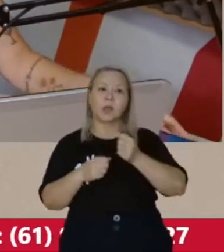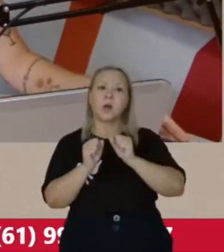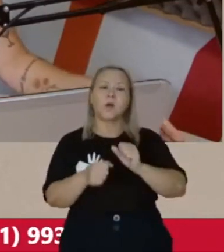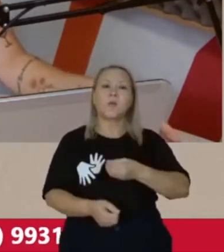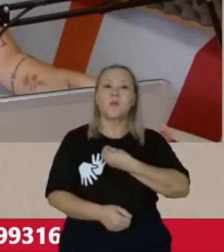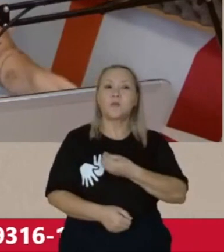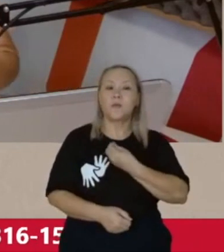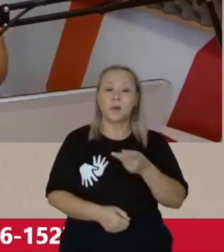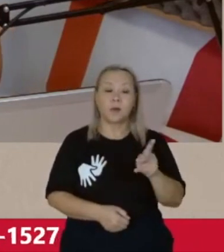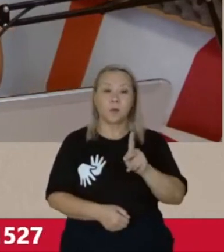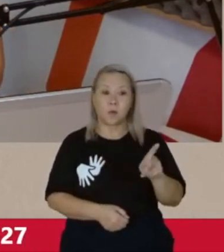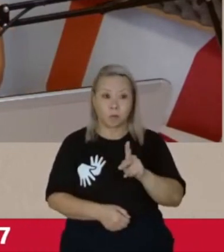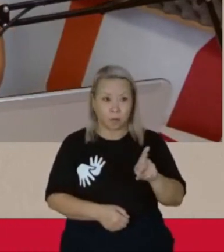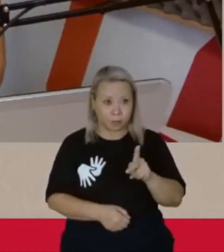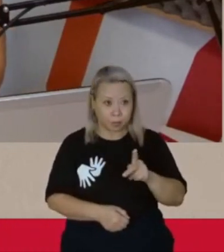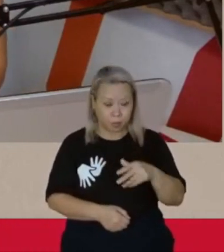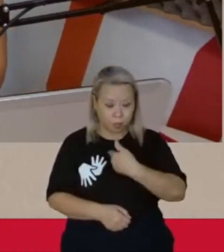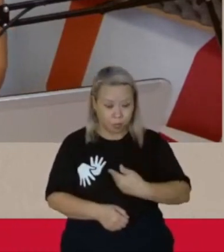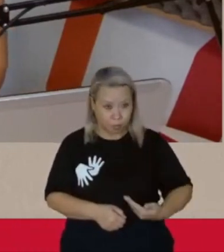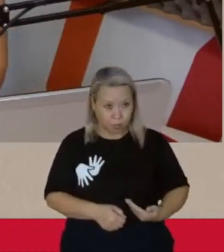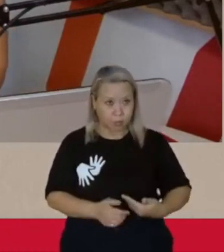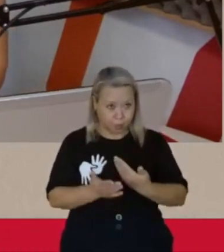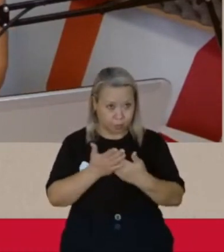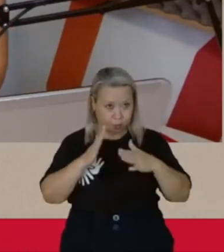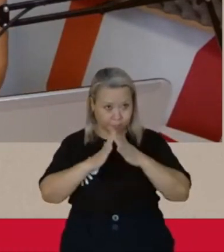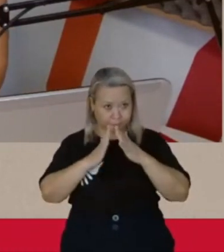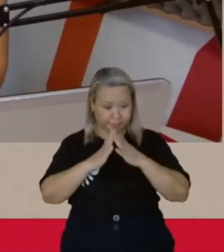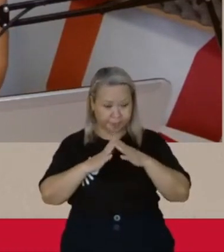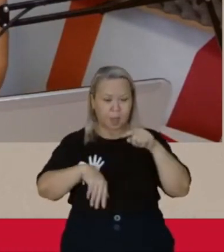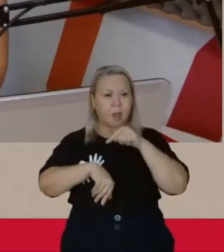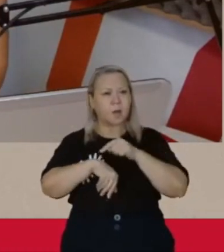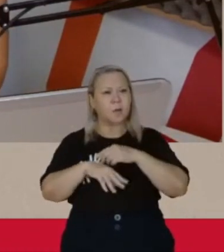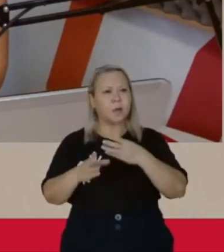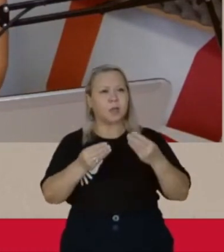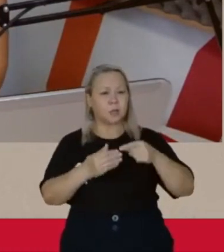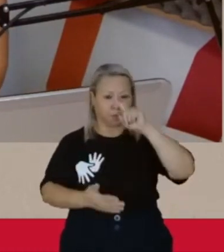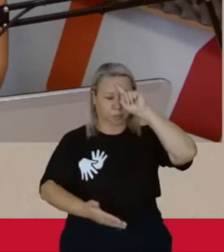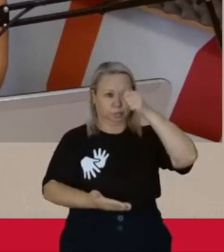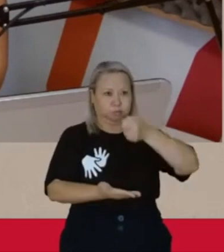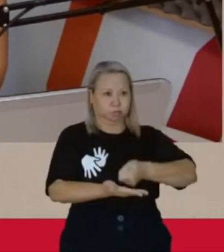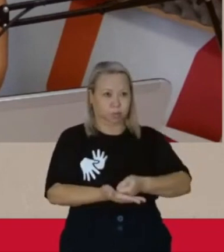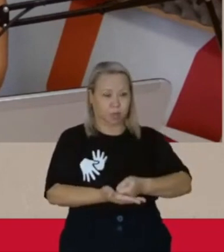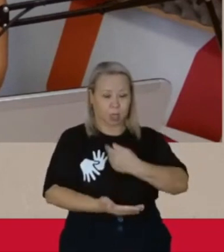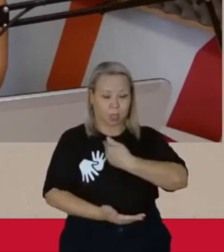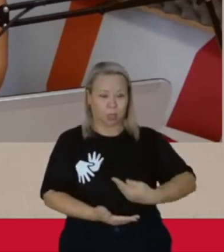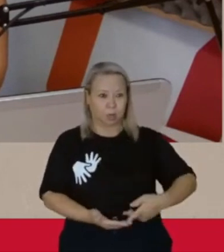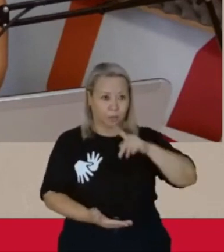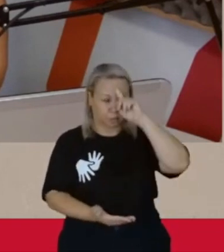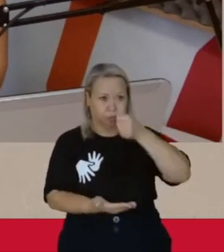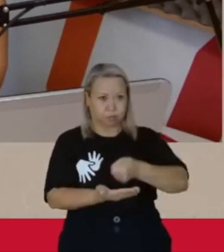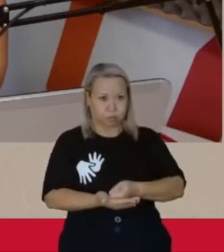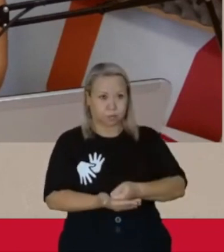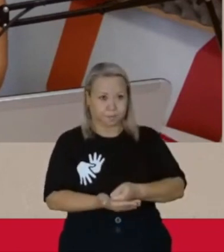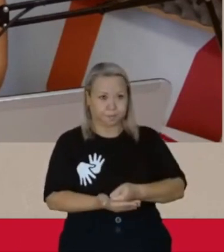como professora da rede pública, né, momentos muito autoritários, de governos autoritários,